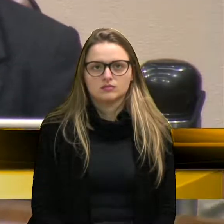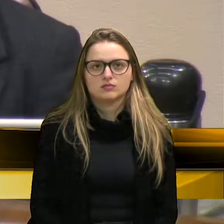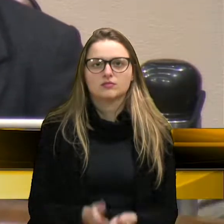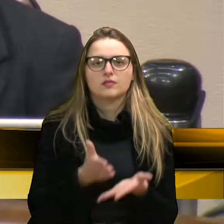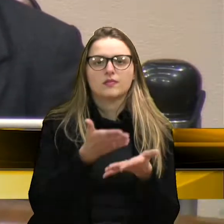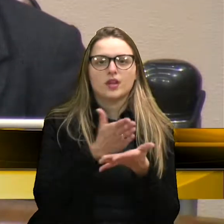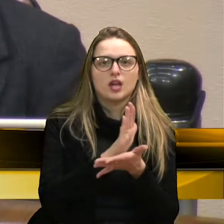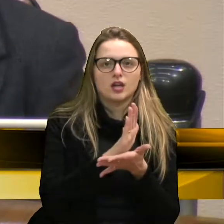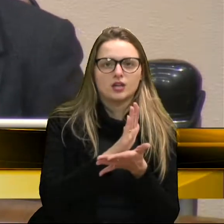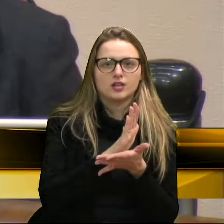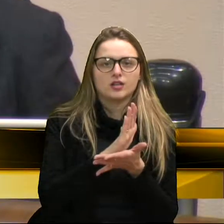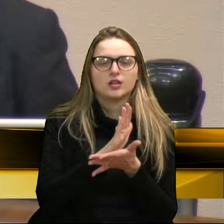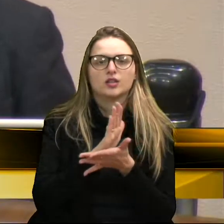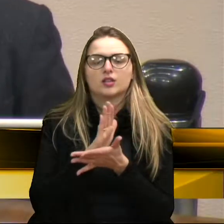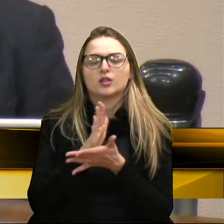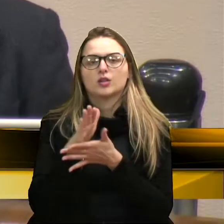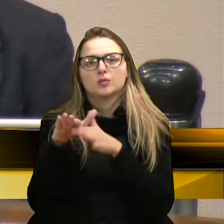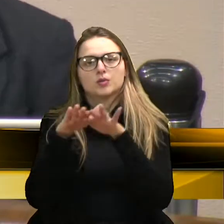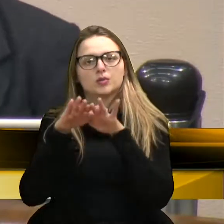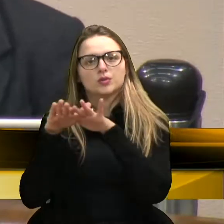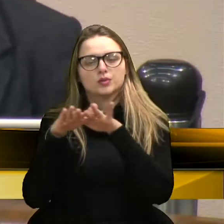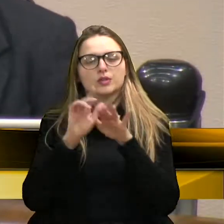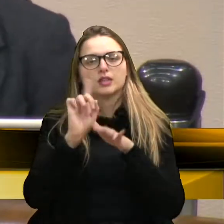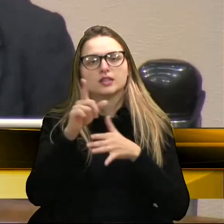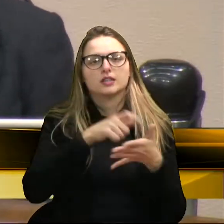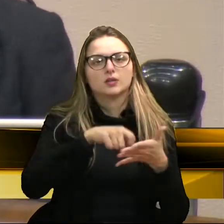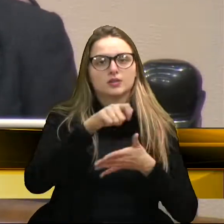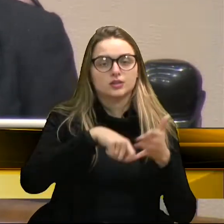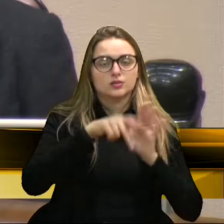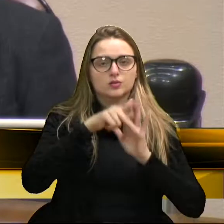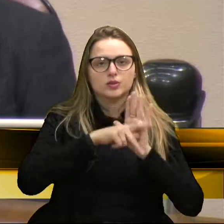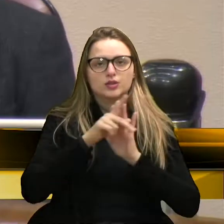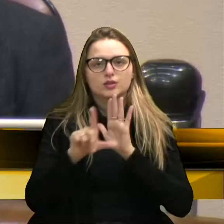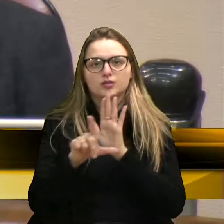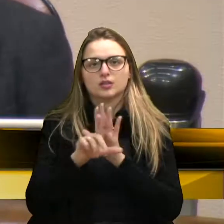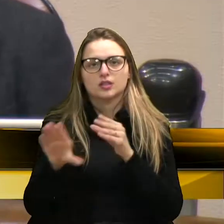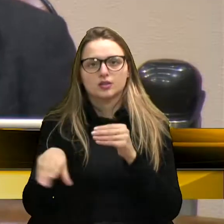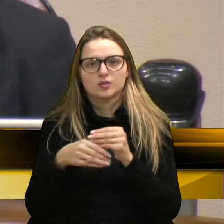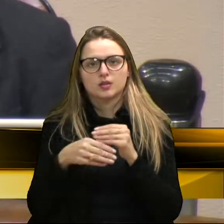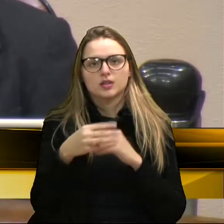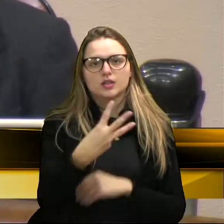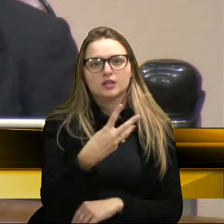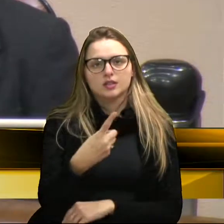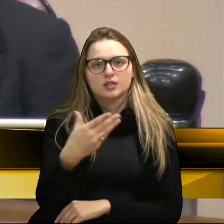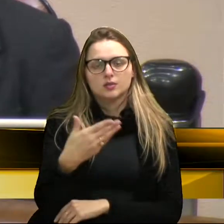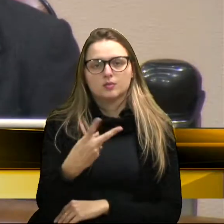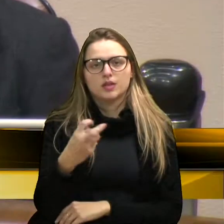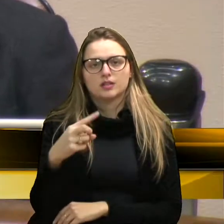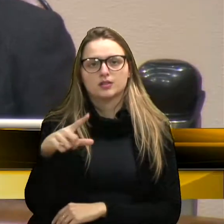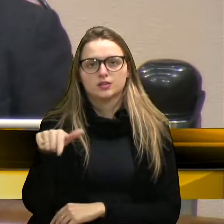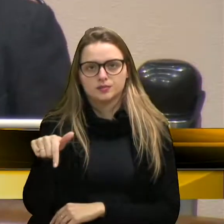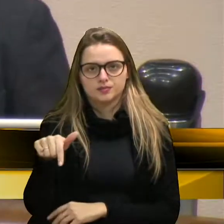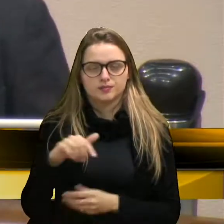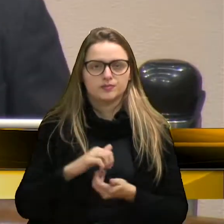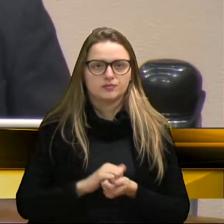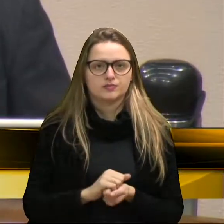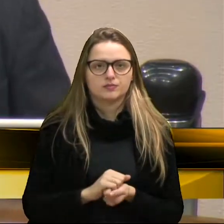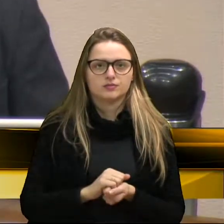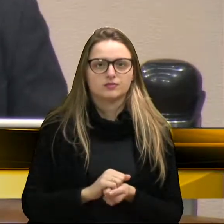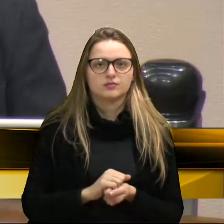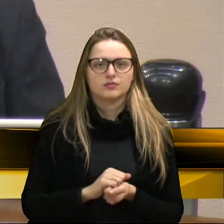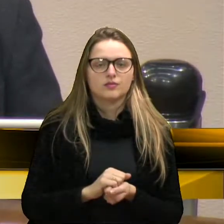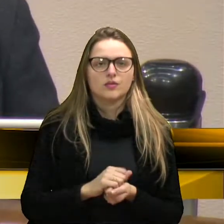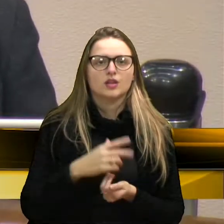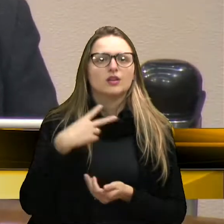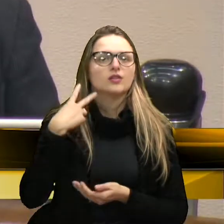Aprovado por unanimidade o veto total do projeto de lei complementar número 31 de 2017, com